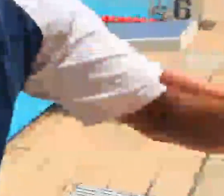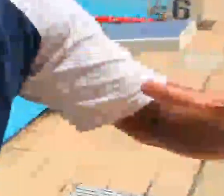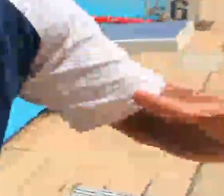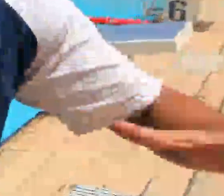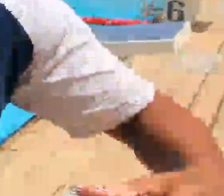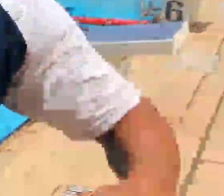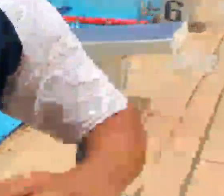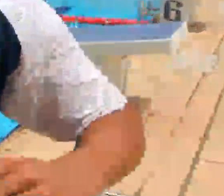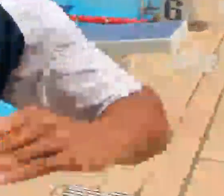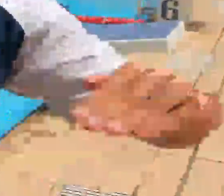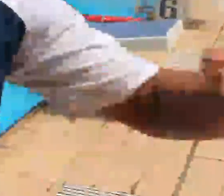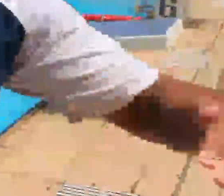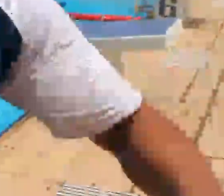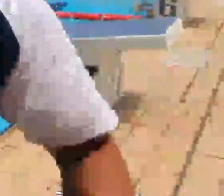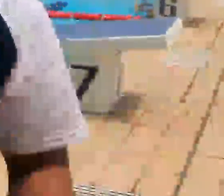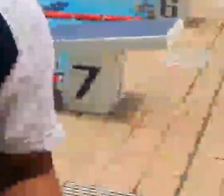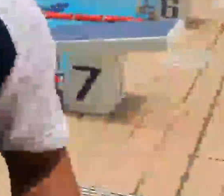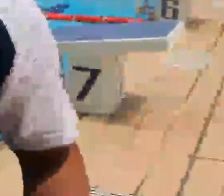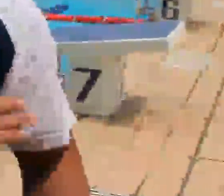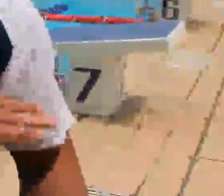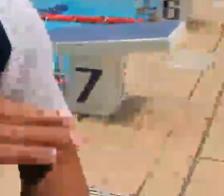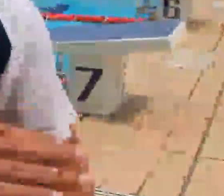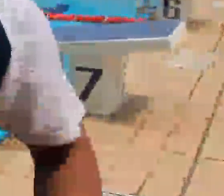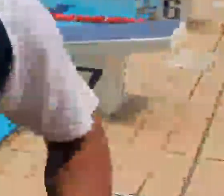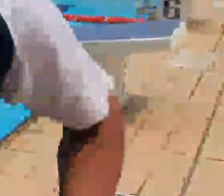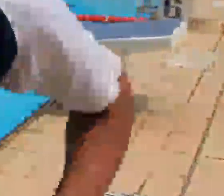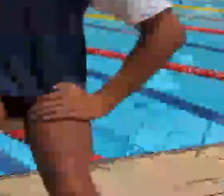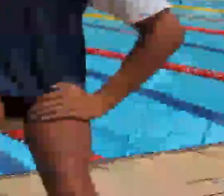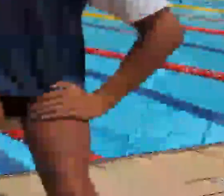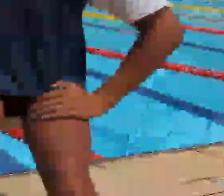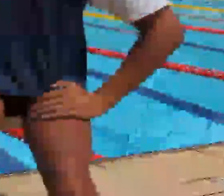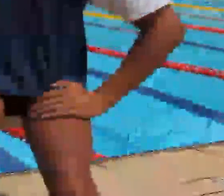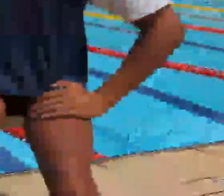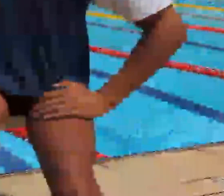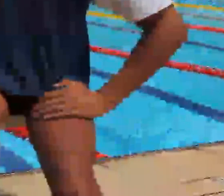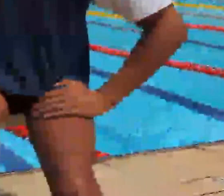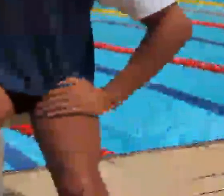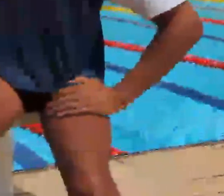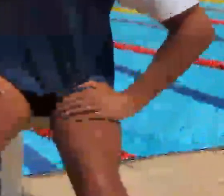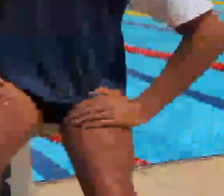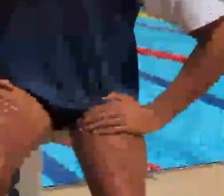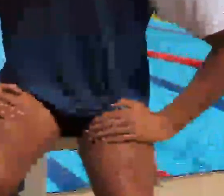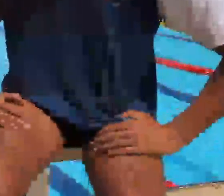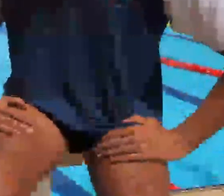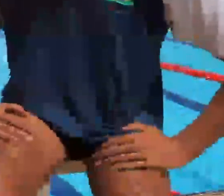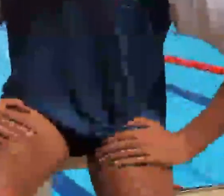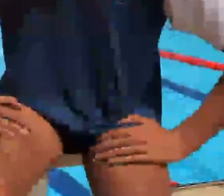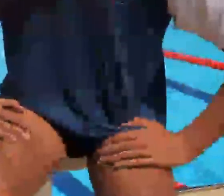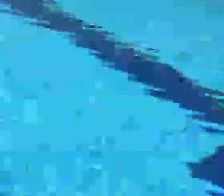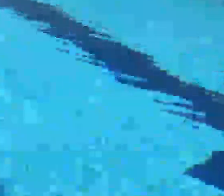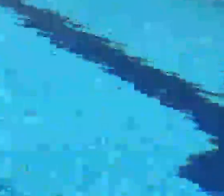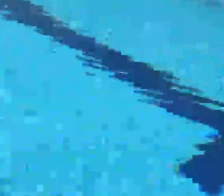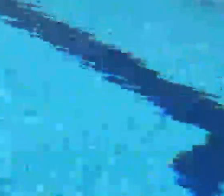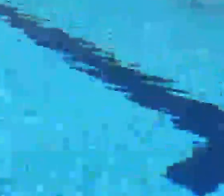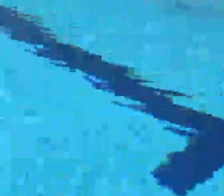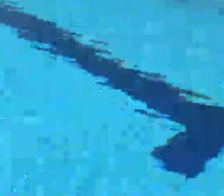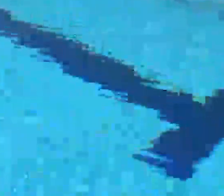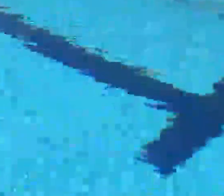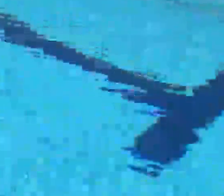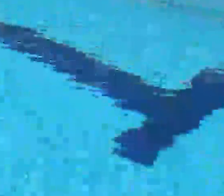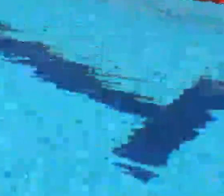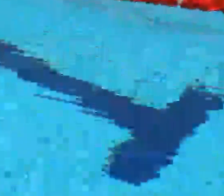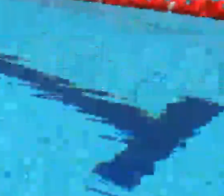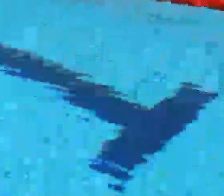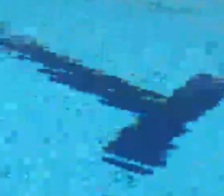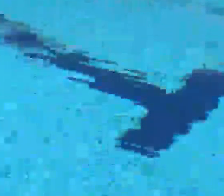essa distância para que o esporte continue o mesmo. Desejo boa sorte então nesse seu trabalho e pode ter